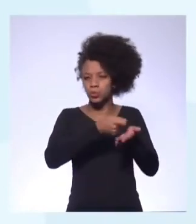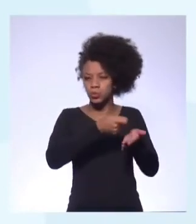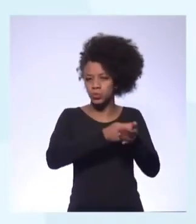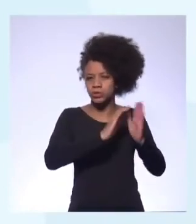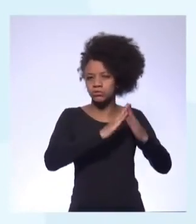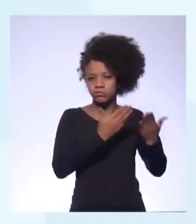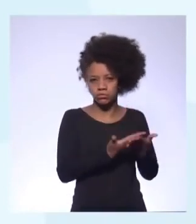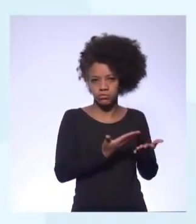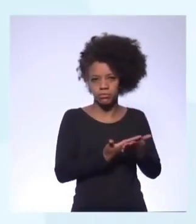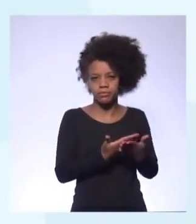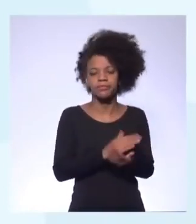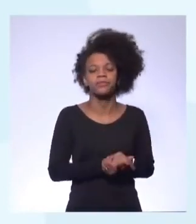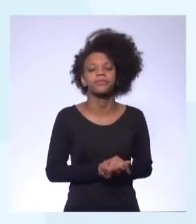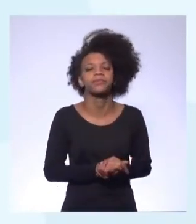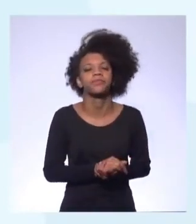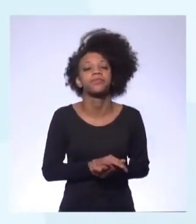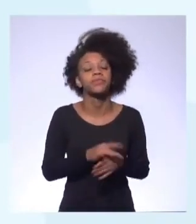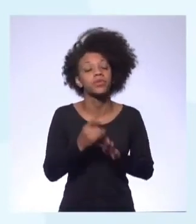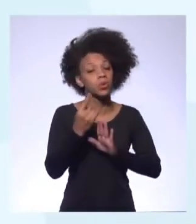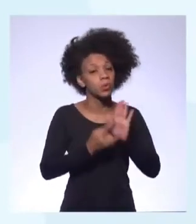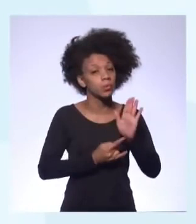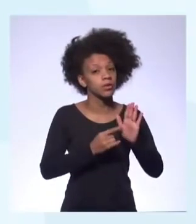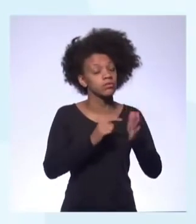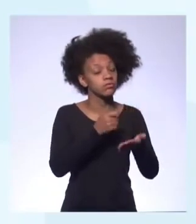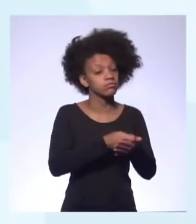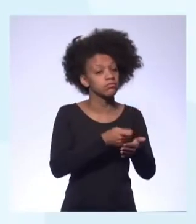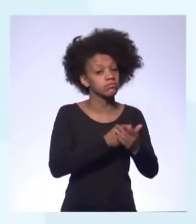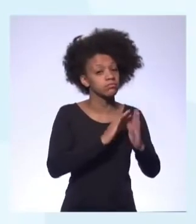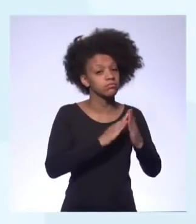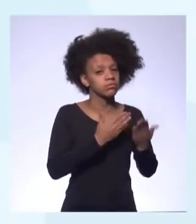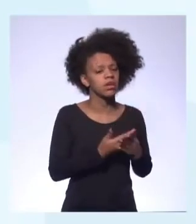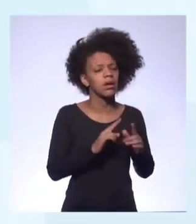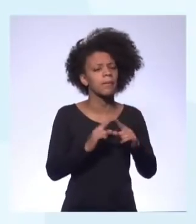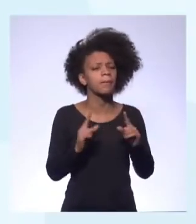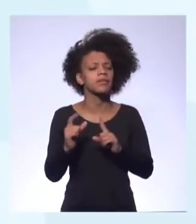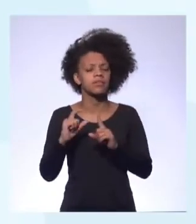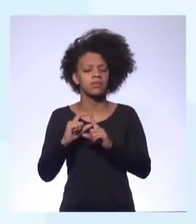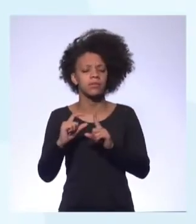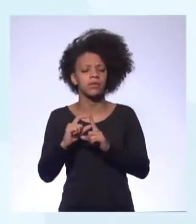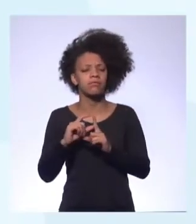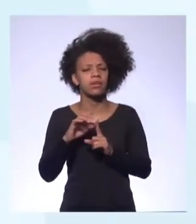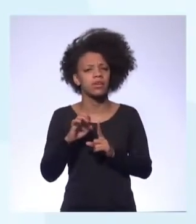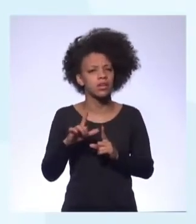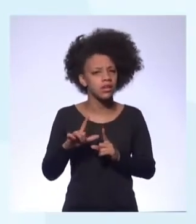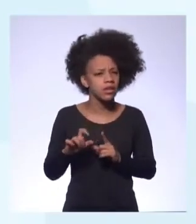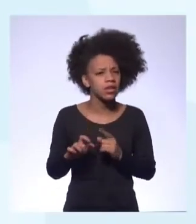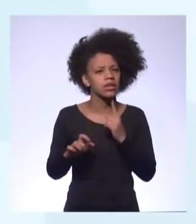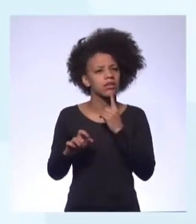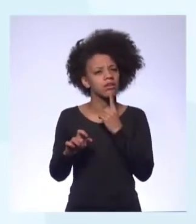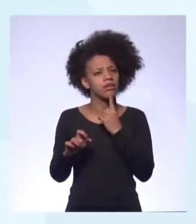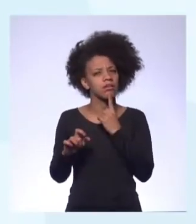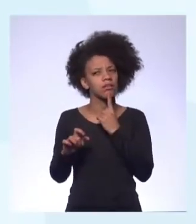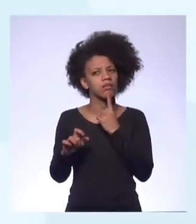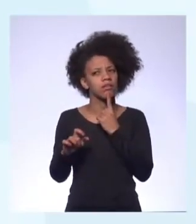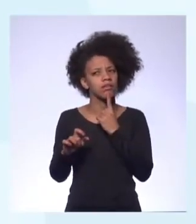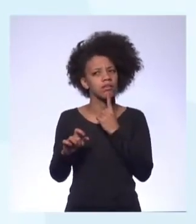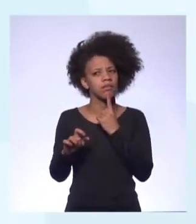gente consegue fazer assim. Então, documento é regimento escolar. E a palavra ele? Será que elas vão conseguir a palavra